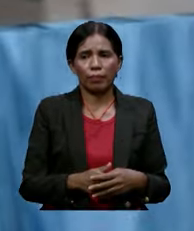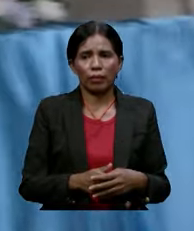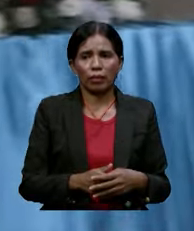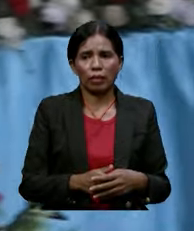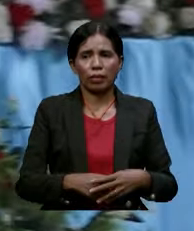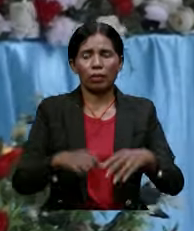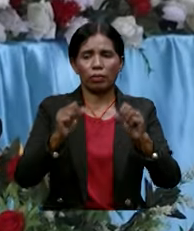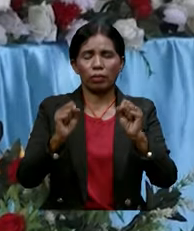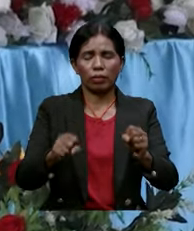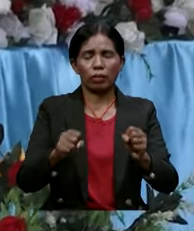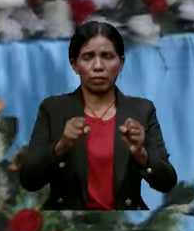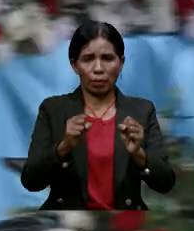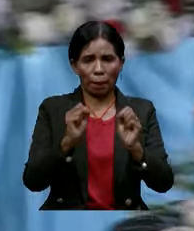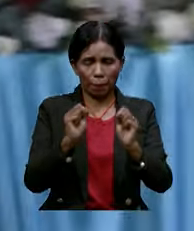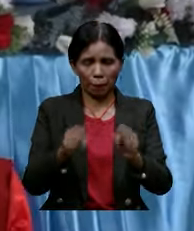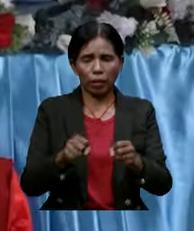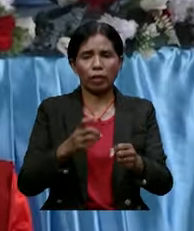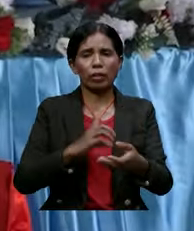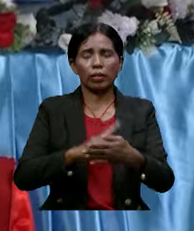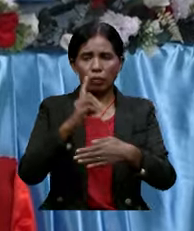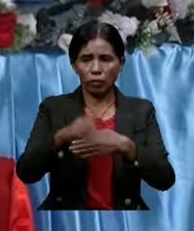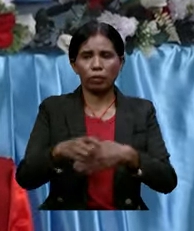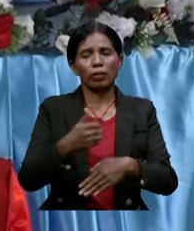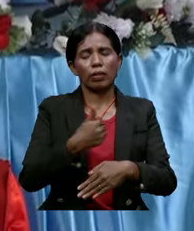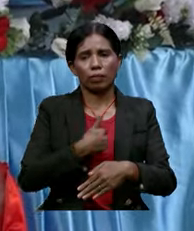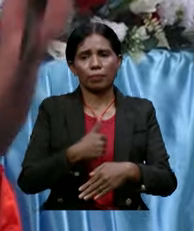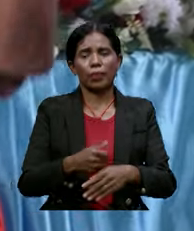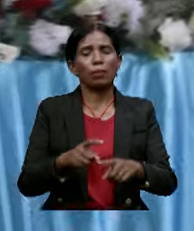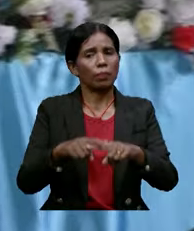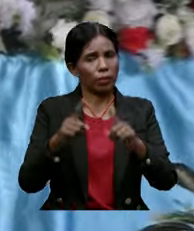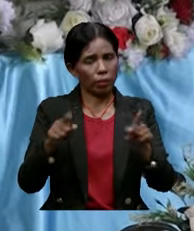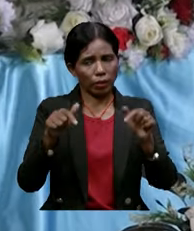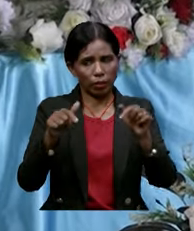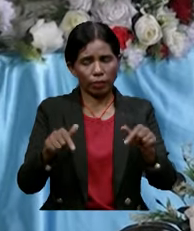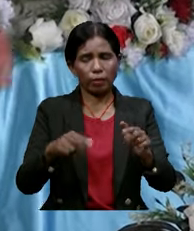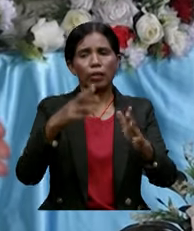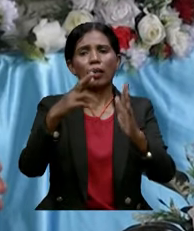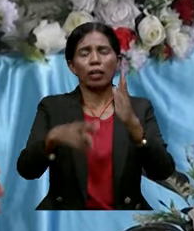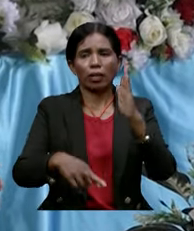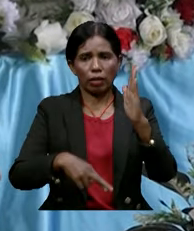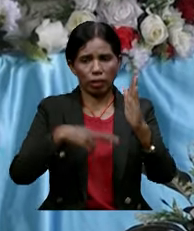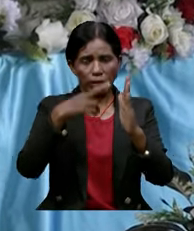Por bem desenvolver. Mas, ele nem, regras,